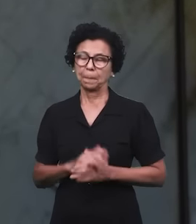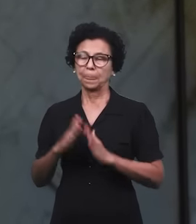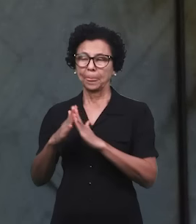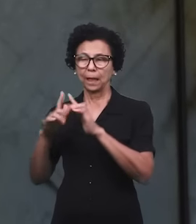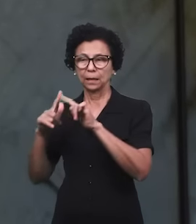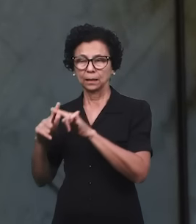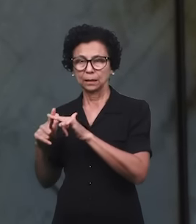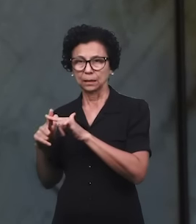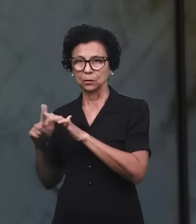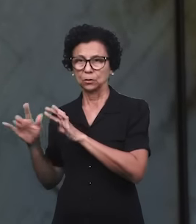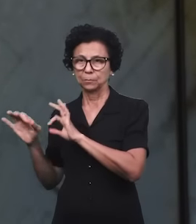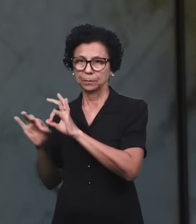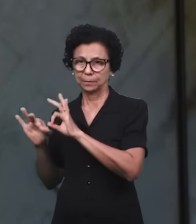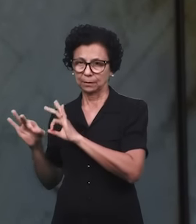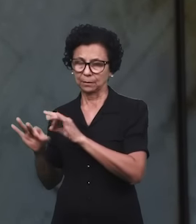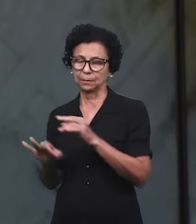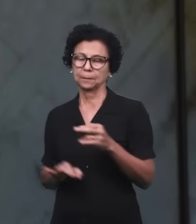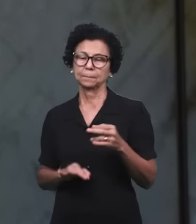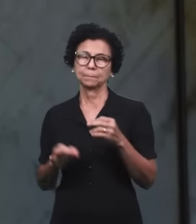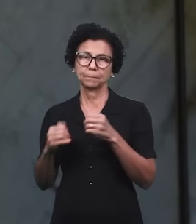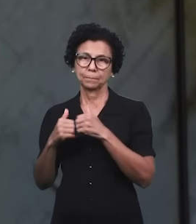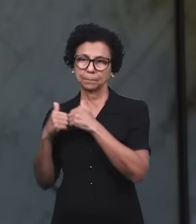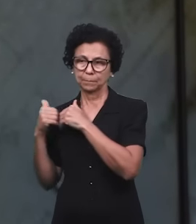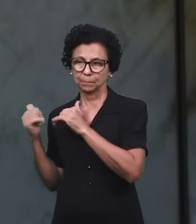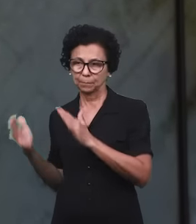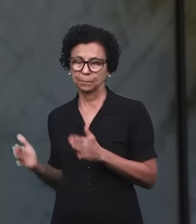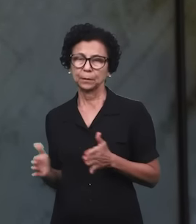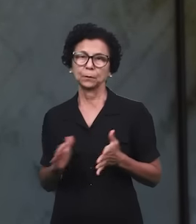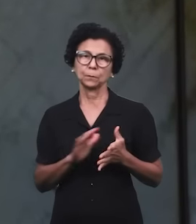não pode faltar. O que começou a obra